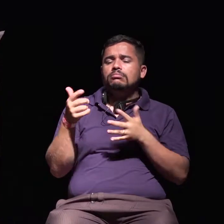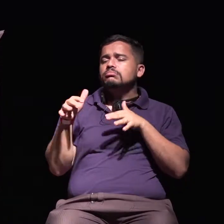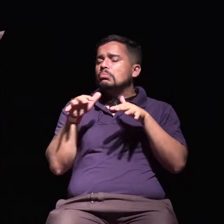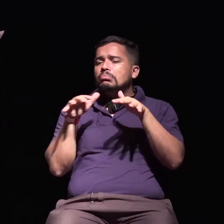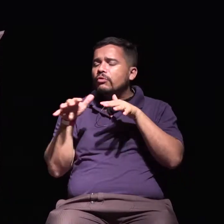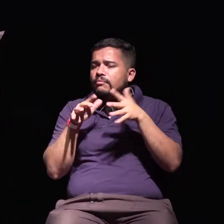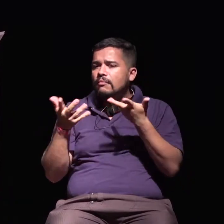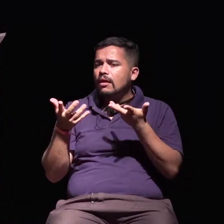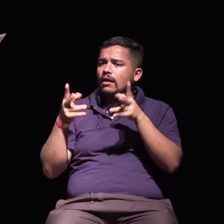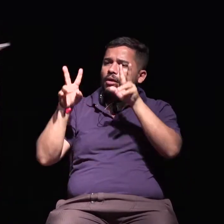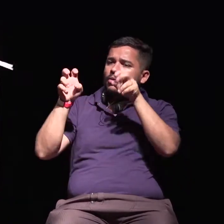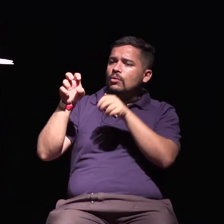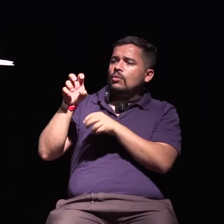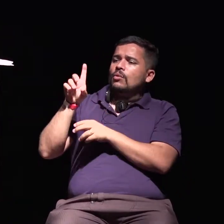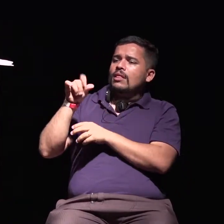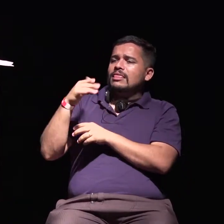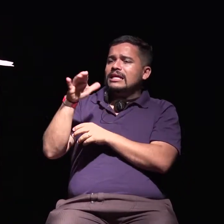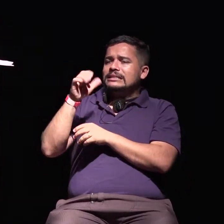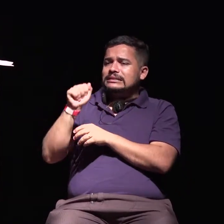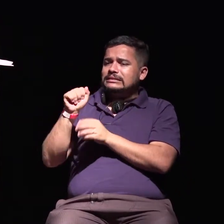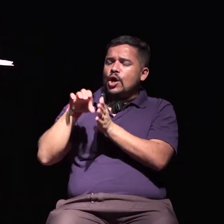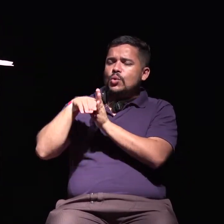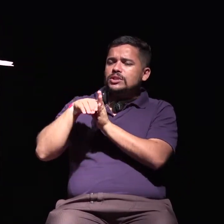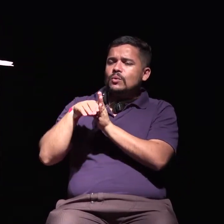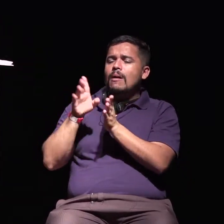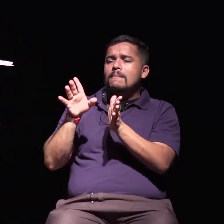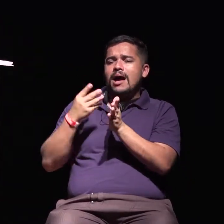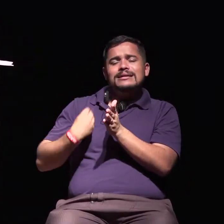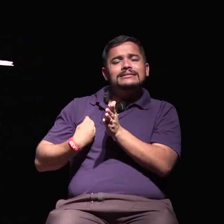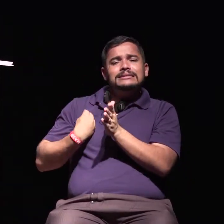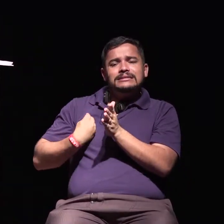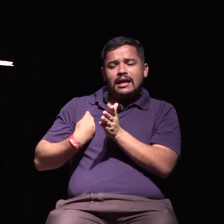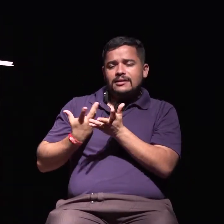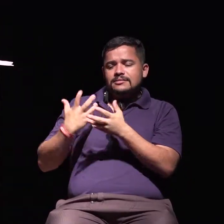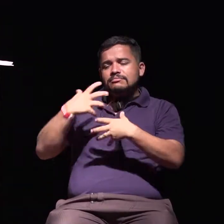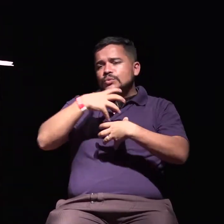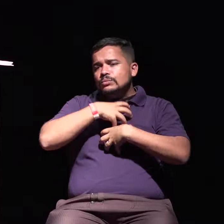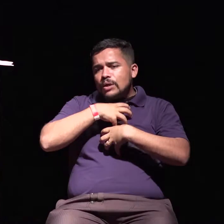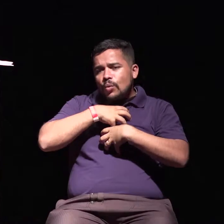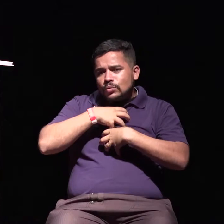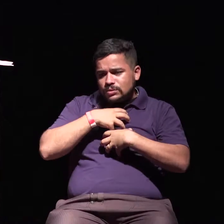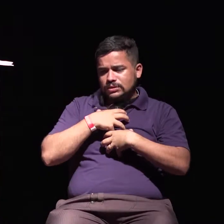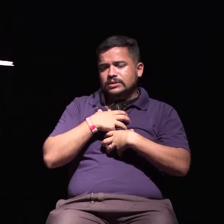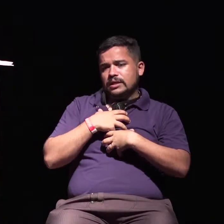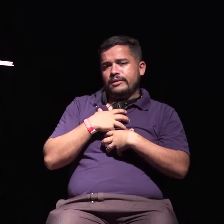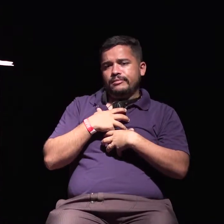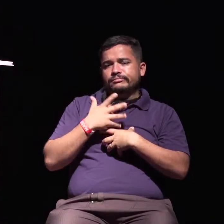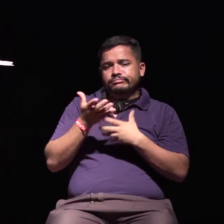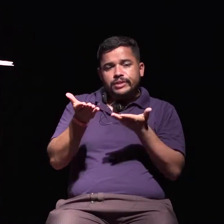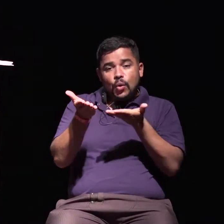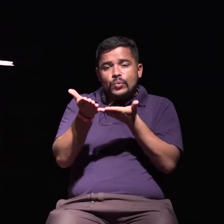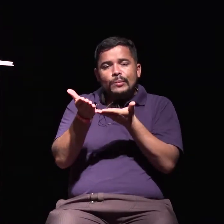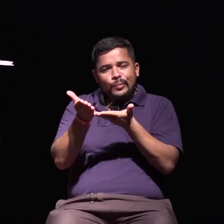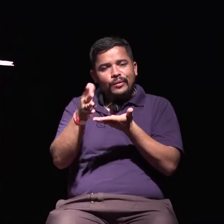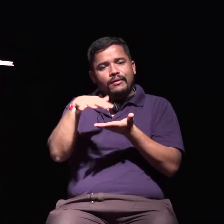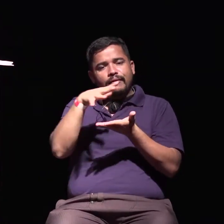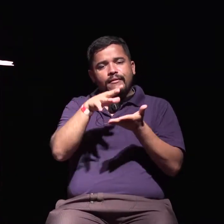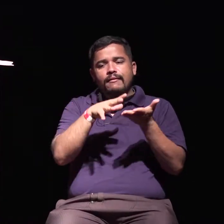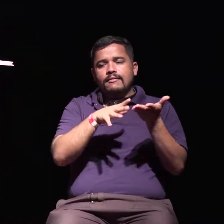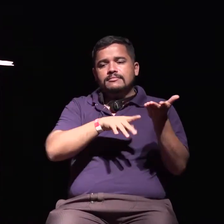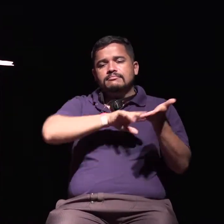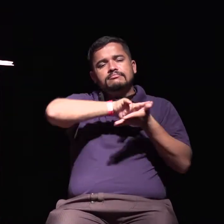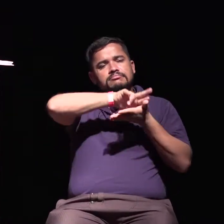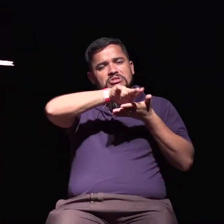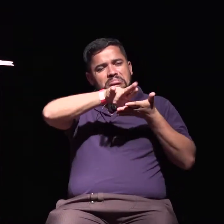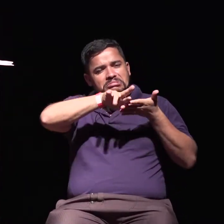movimento intitulado dança conceitual, mas a existência de uma condição conceitual na dança contemporânea, nas obras de